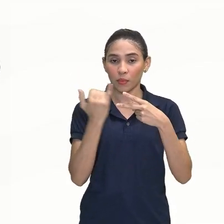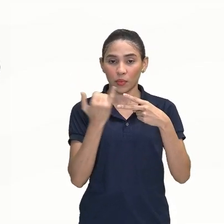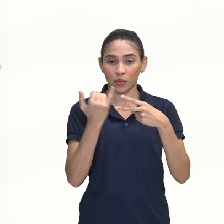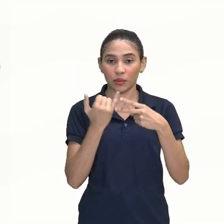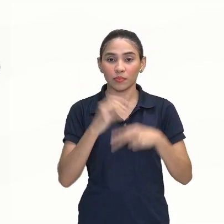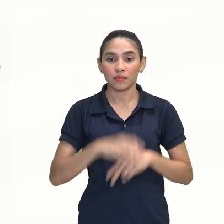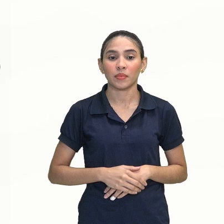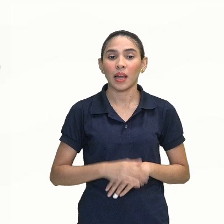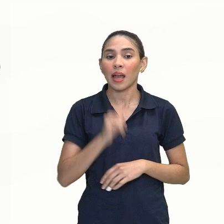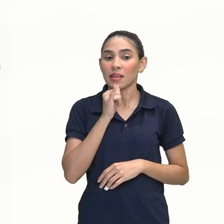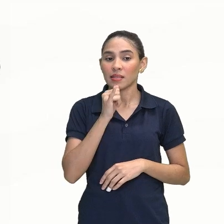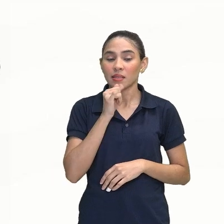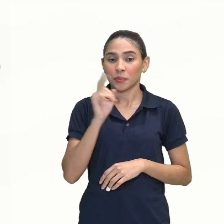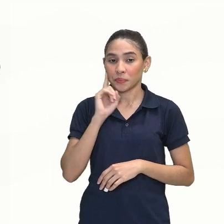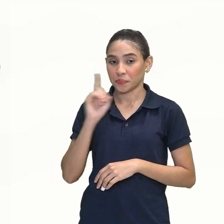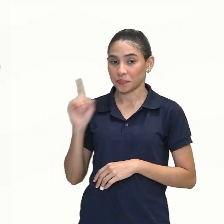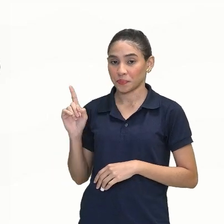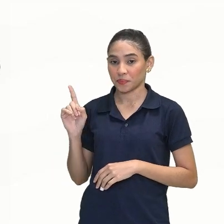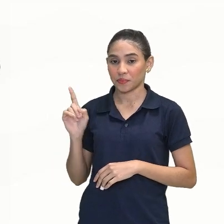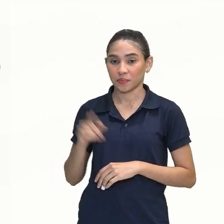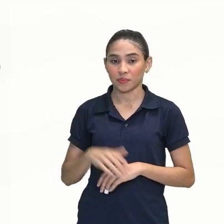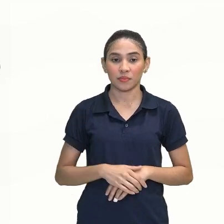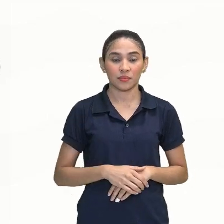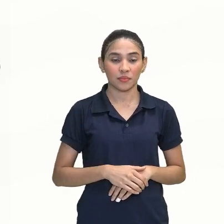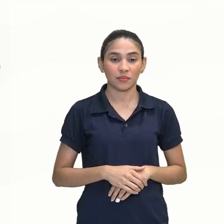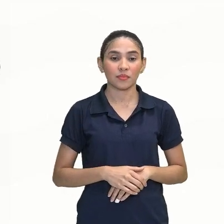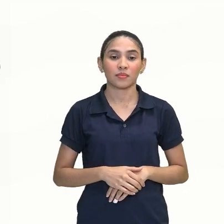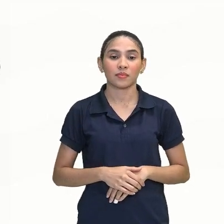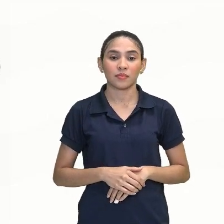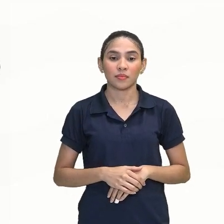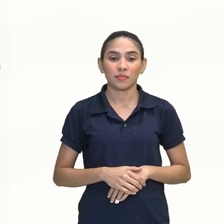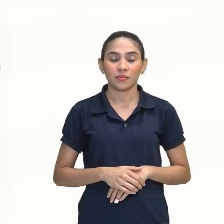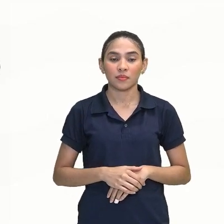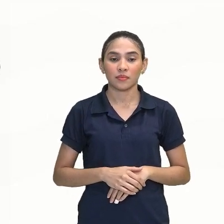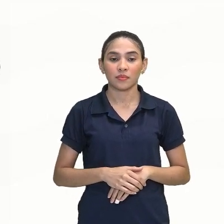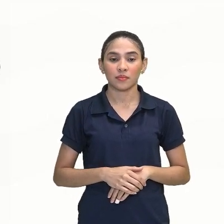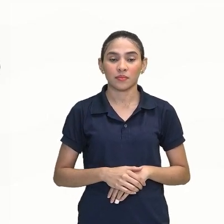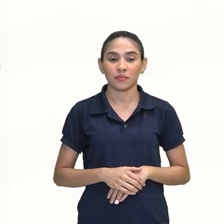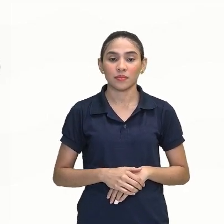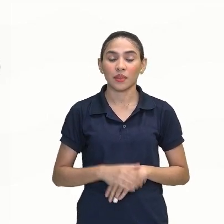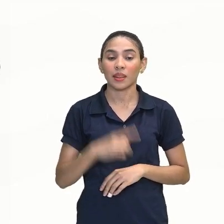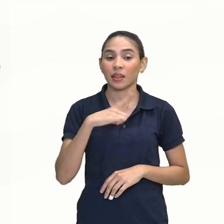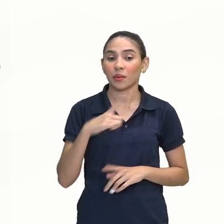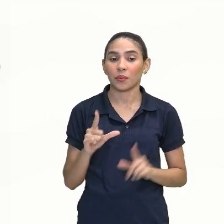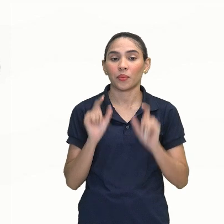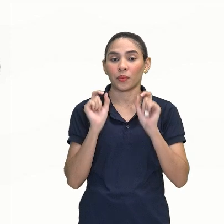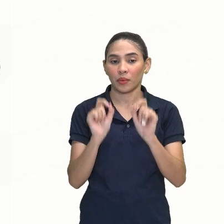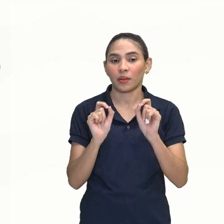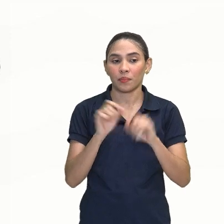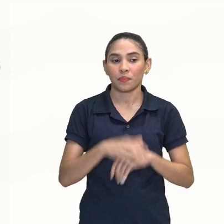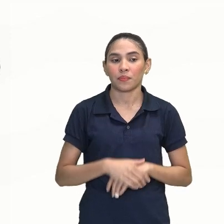a seguir. Em que, nós temos aí